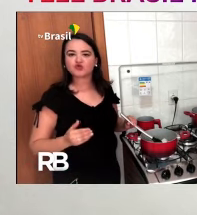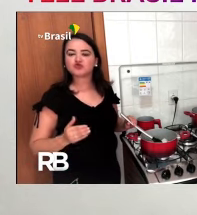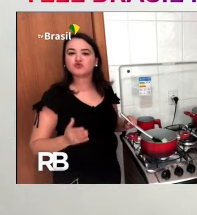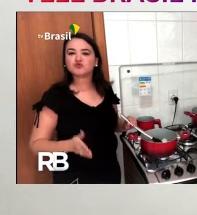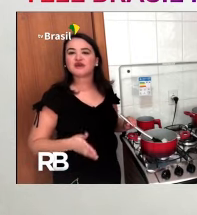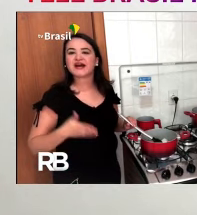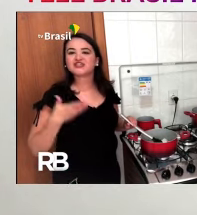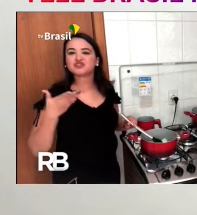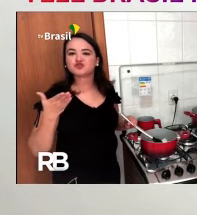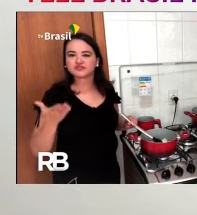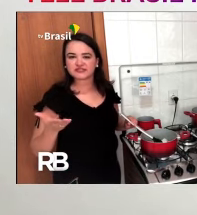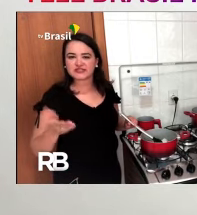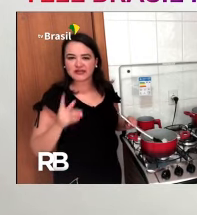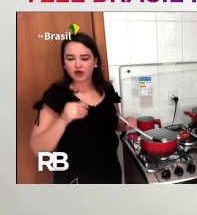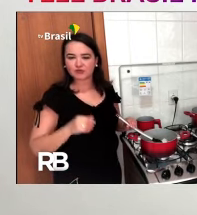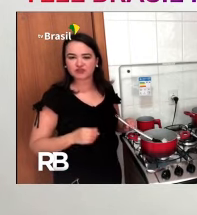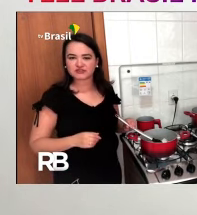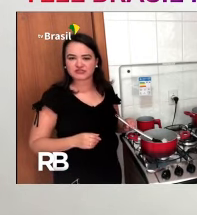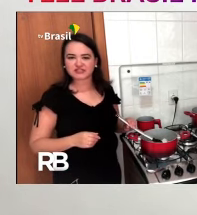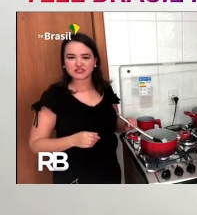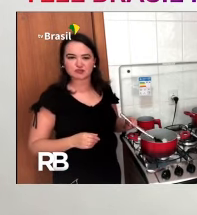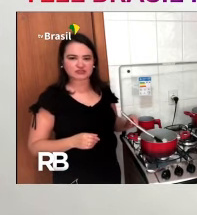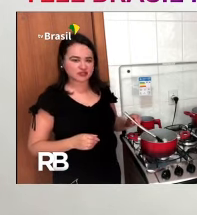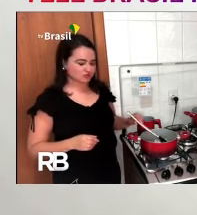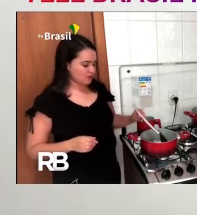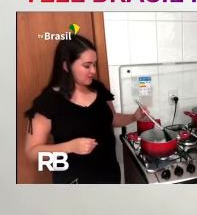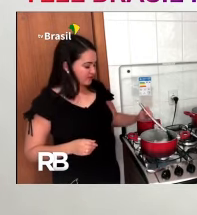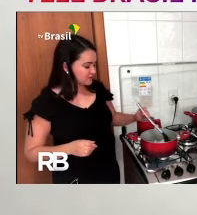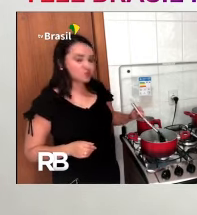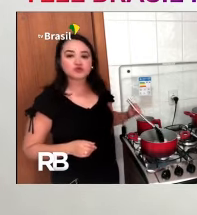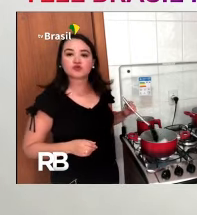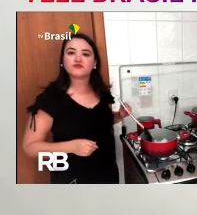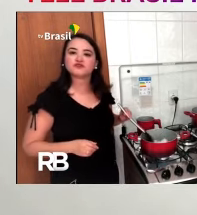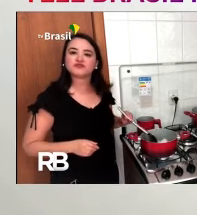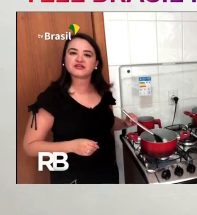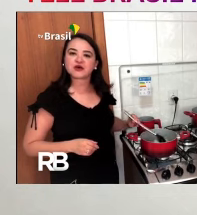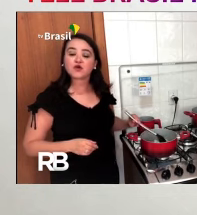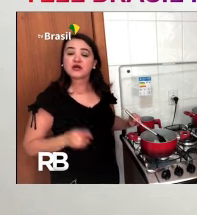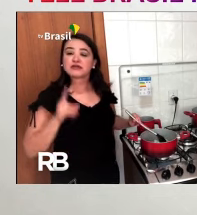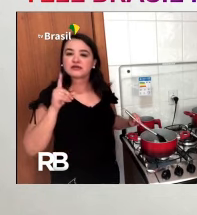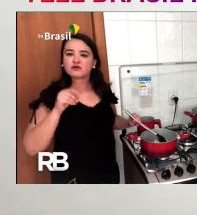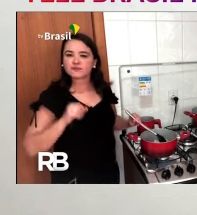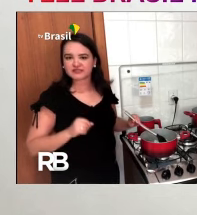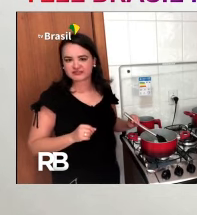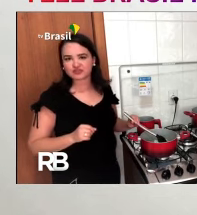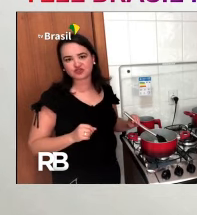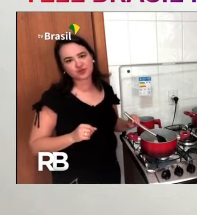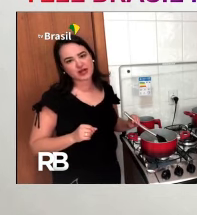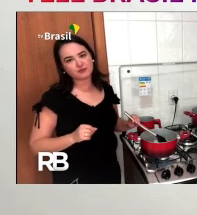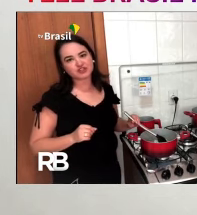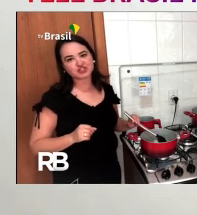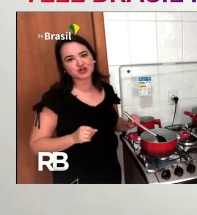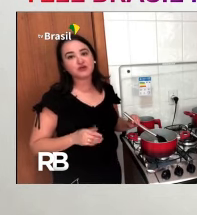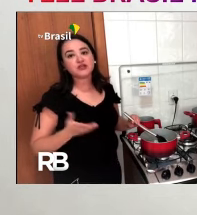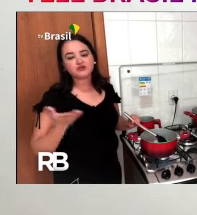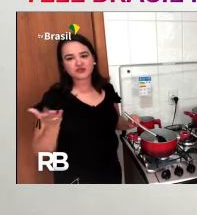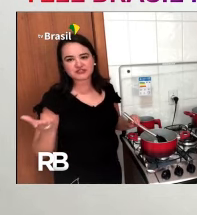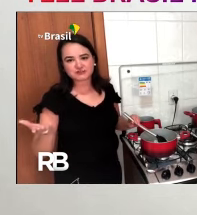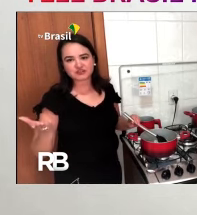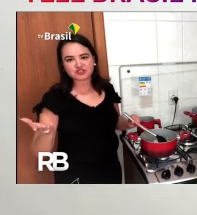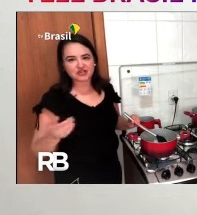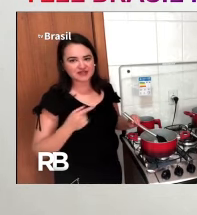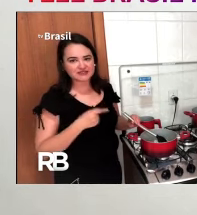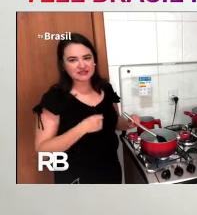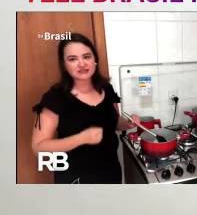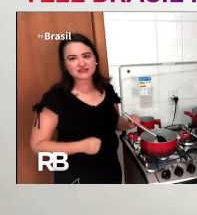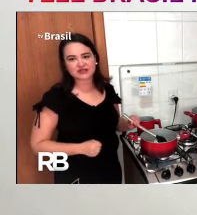deste ano aqui no Brasil. A informação foi dada pelo ministro de Minas e Energia, o Bento Albuquerque. Também